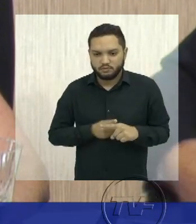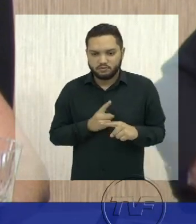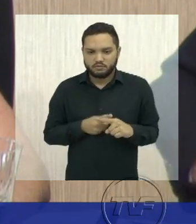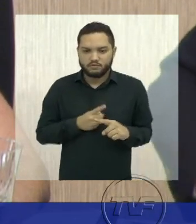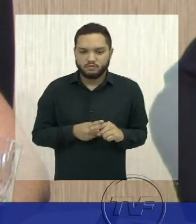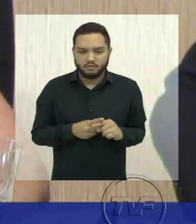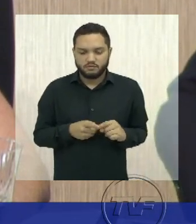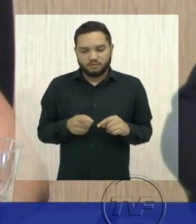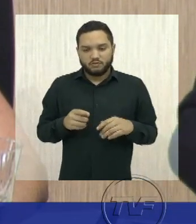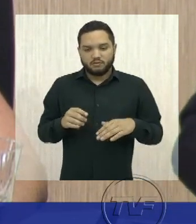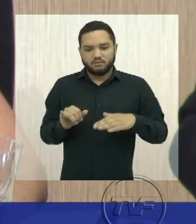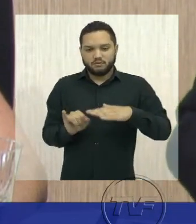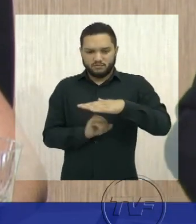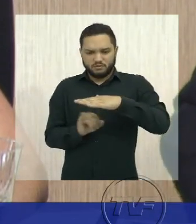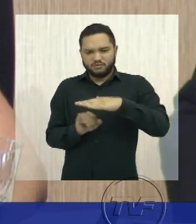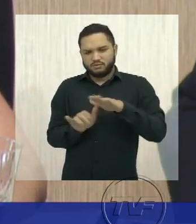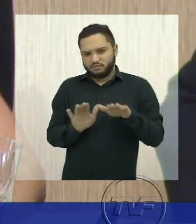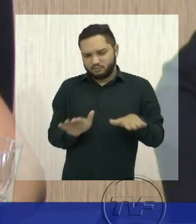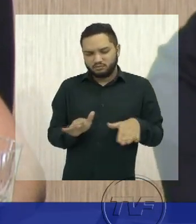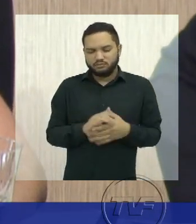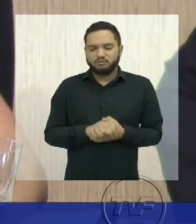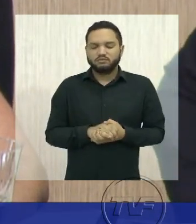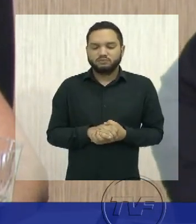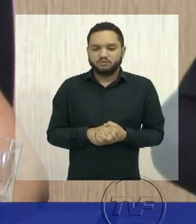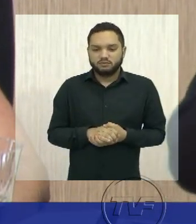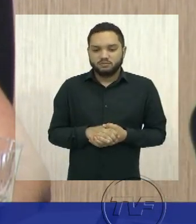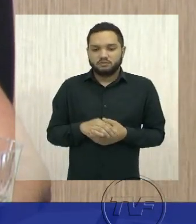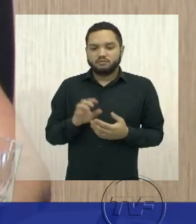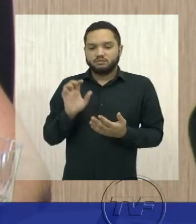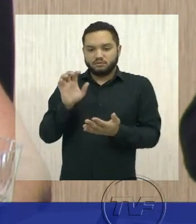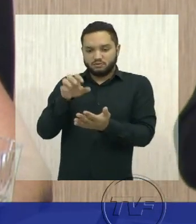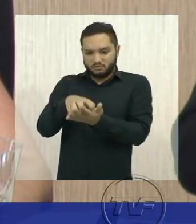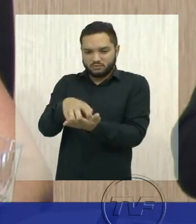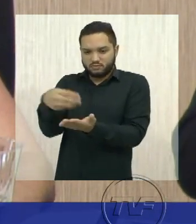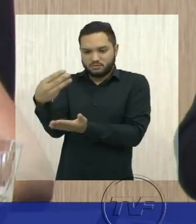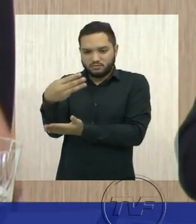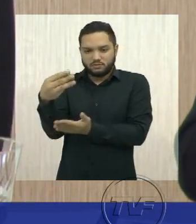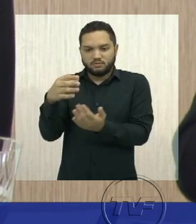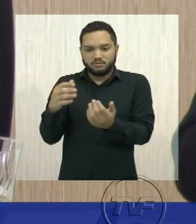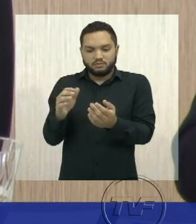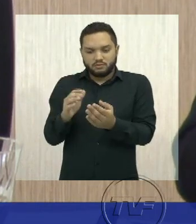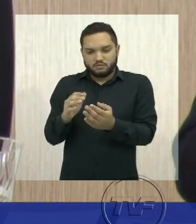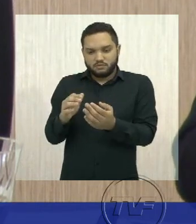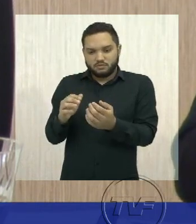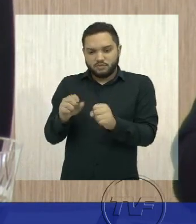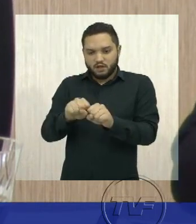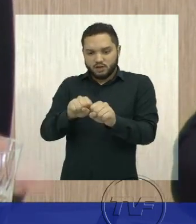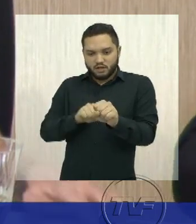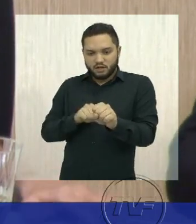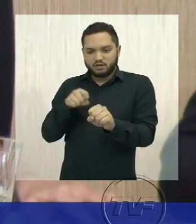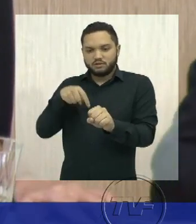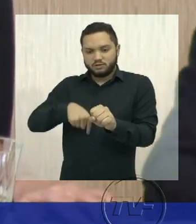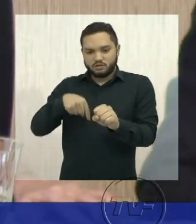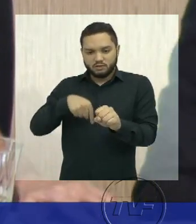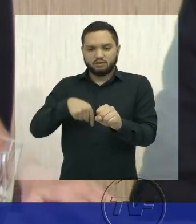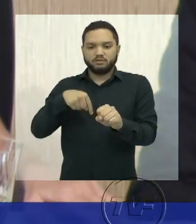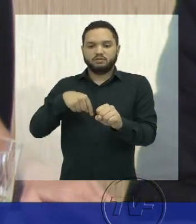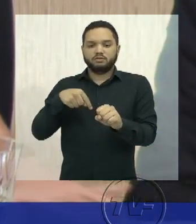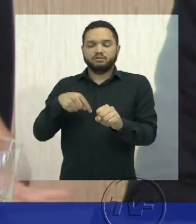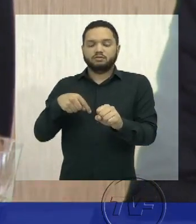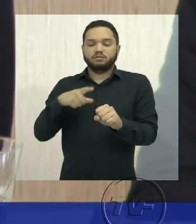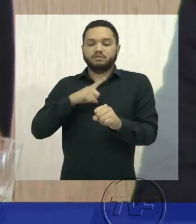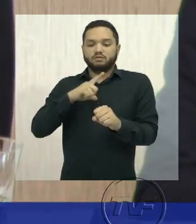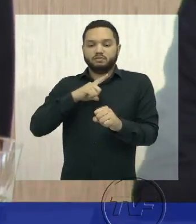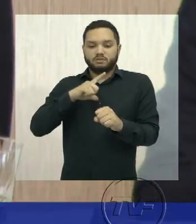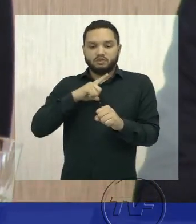informalidade que a cidade tem hoje. E para isso a gente tem essa célula de assistência social vinculada aqui aos estágios